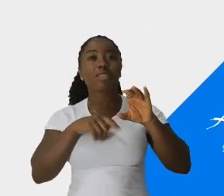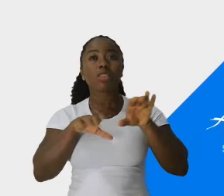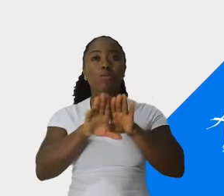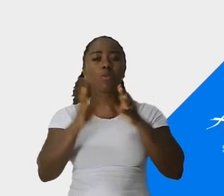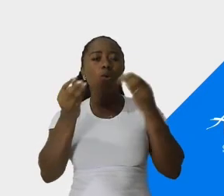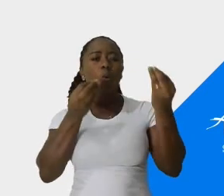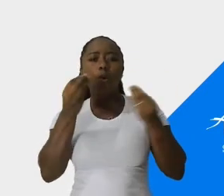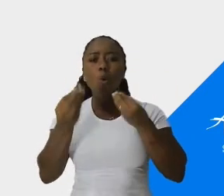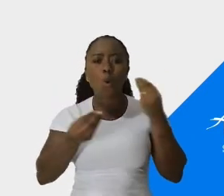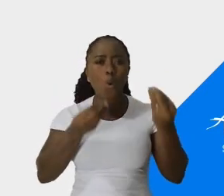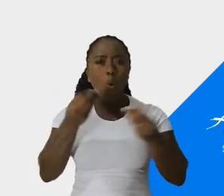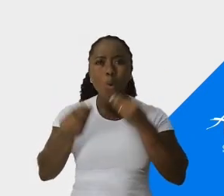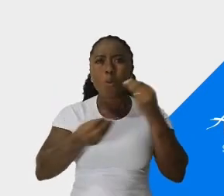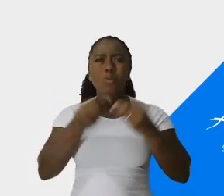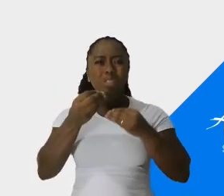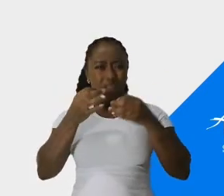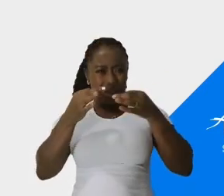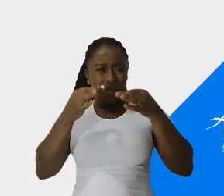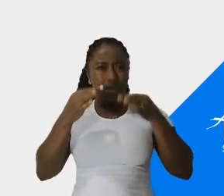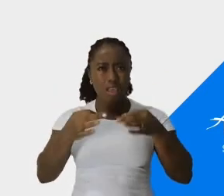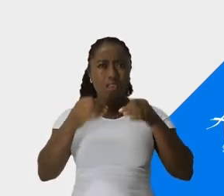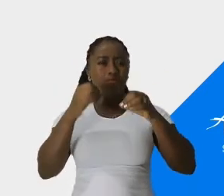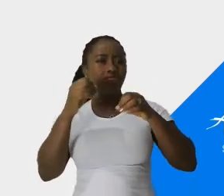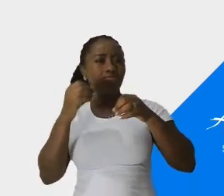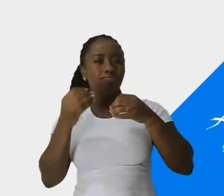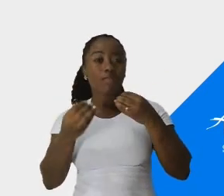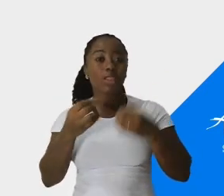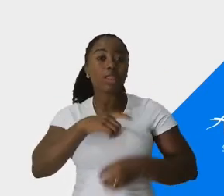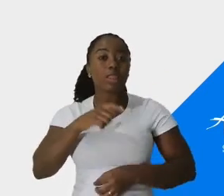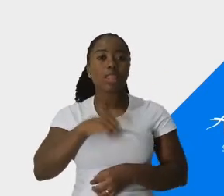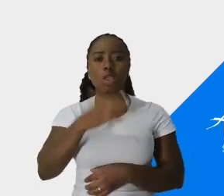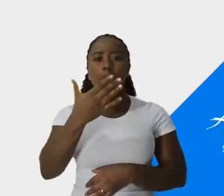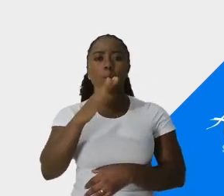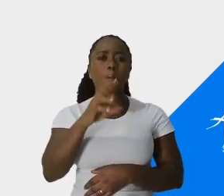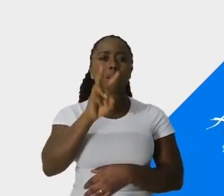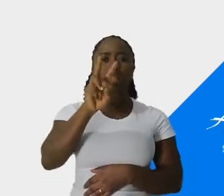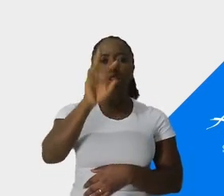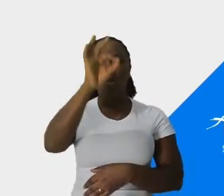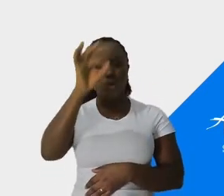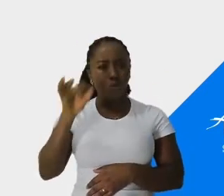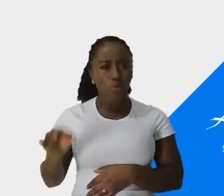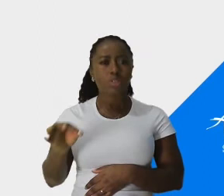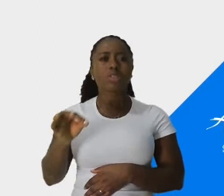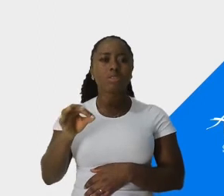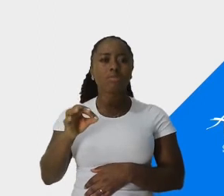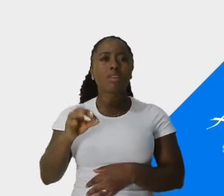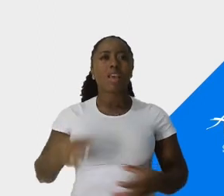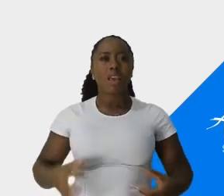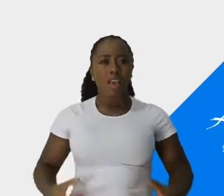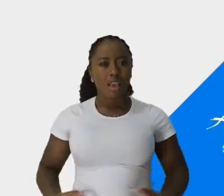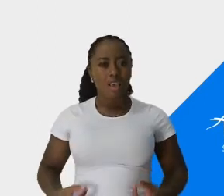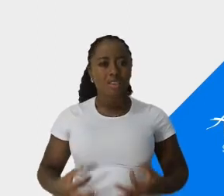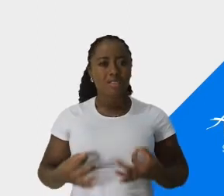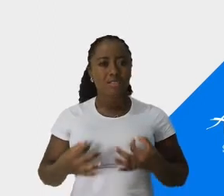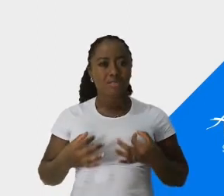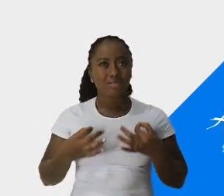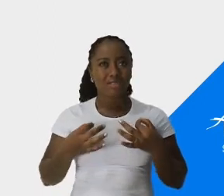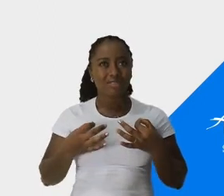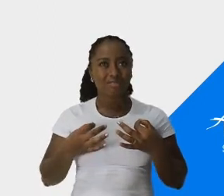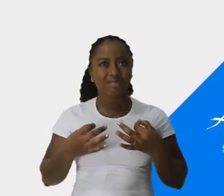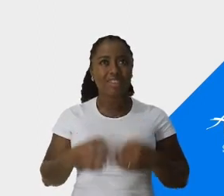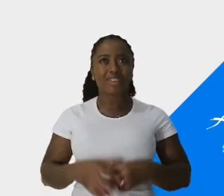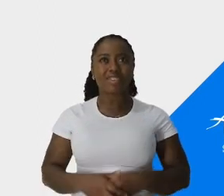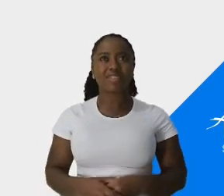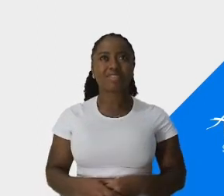normalmente eles representam cerca de 5% das neoplasias. E, claro, a agressividade é variada. Você vai